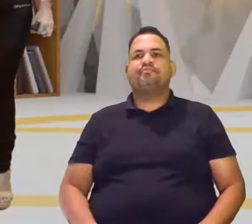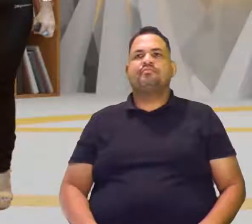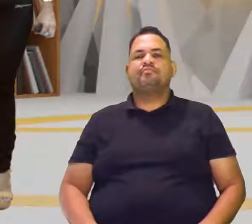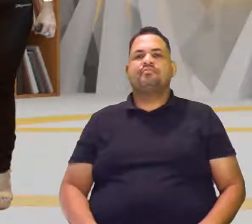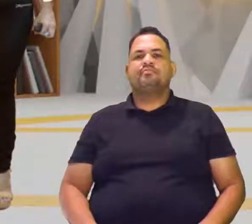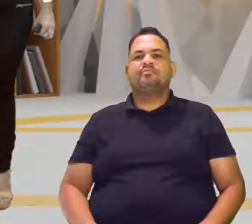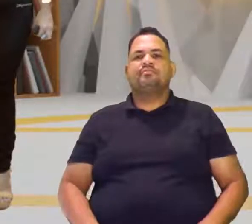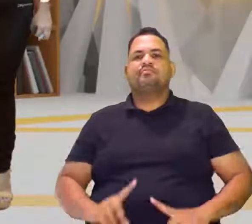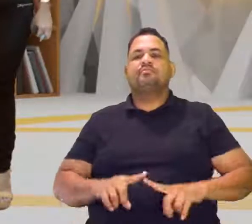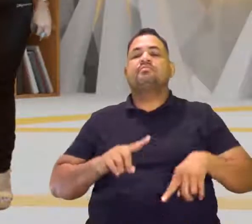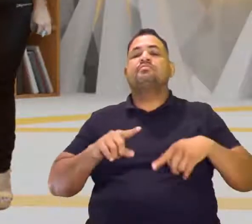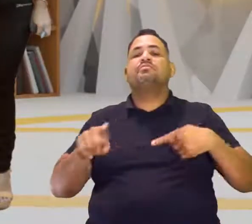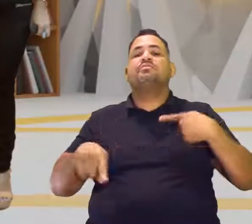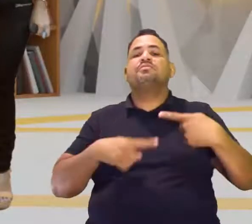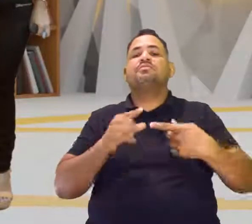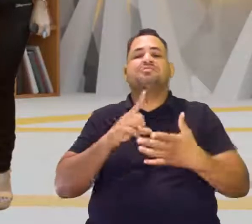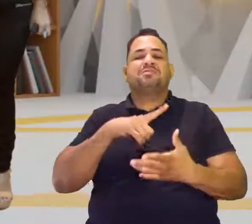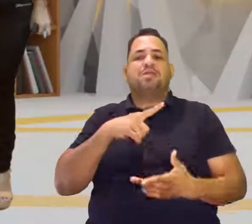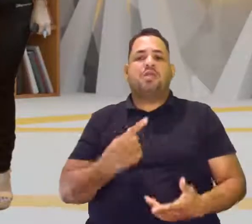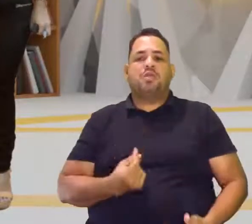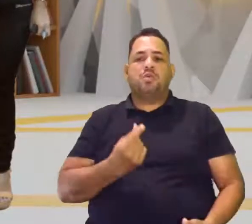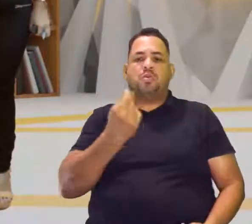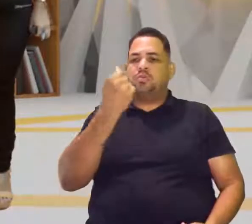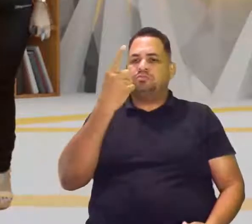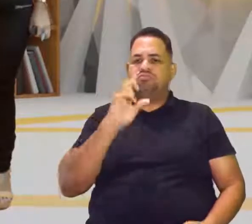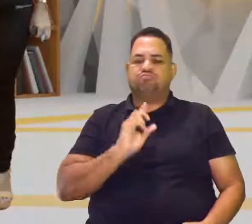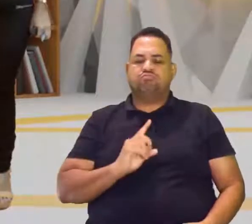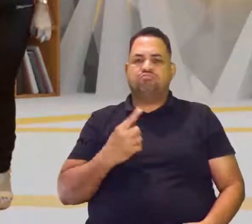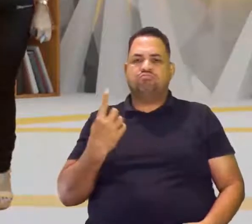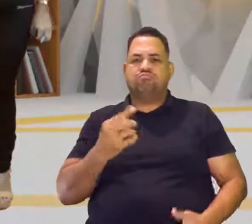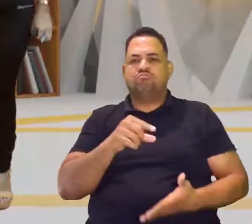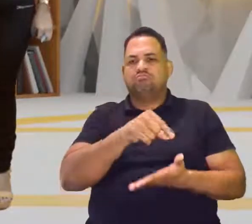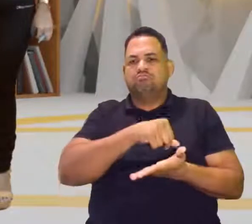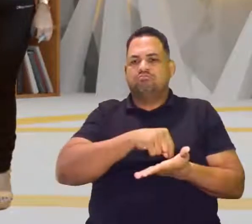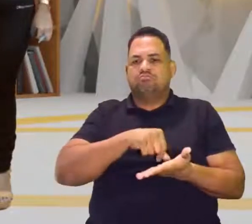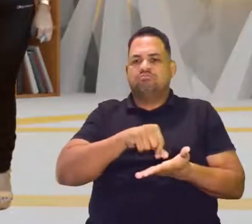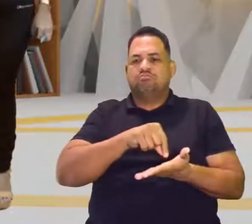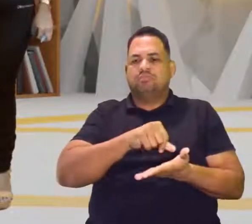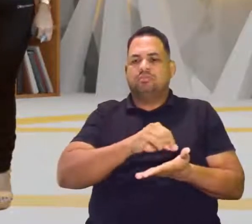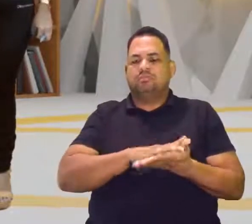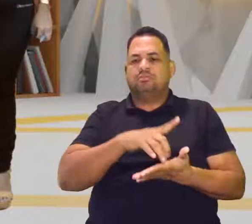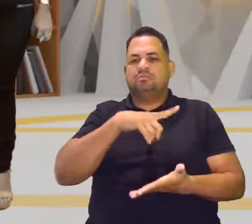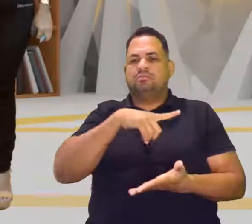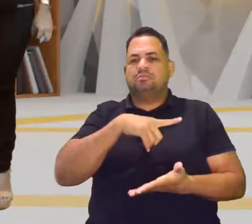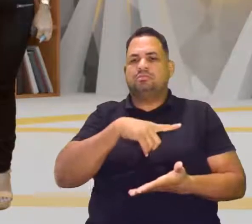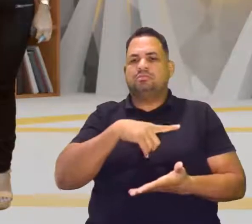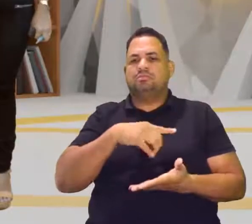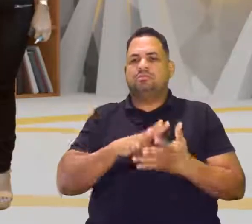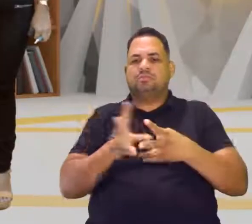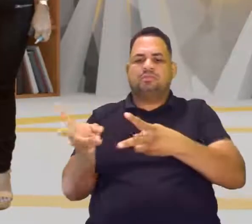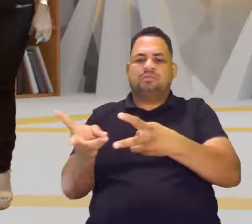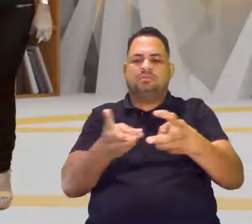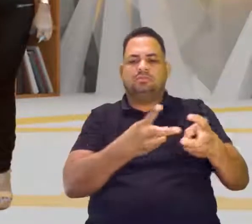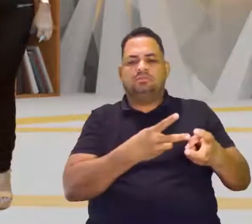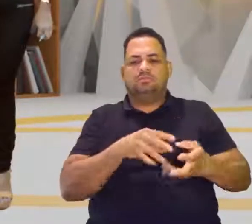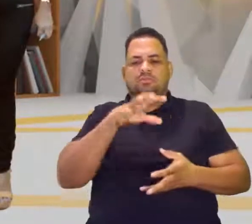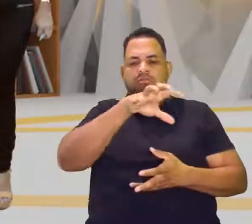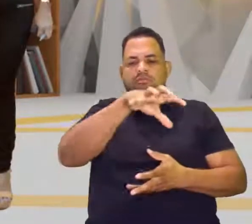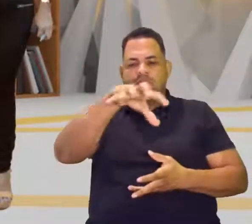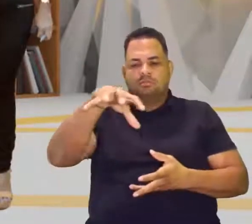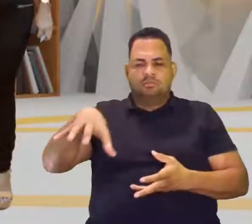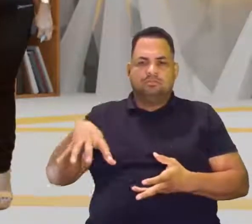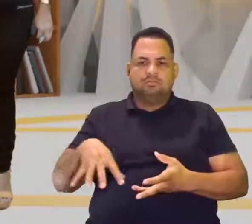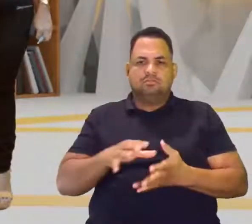territórios é mas como objetivo de que lugar né capitalismo ali com essa visão de explorar esses territórios